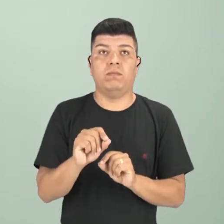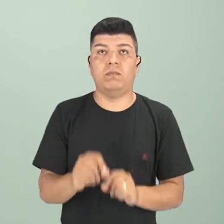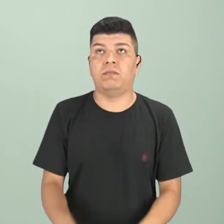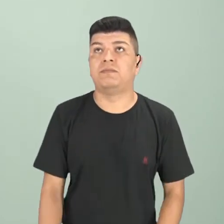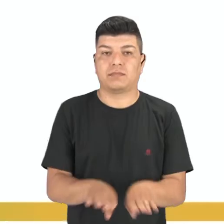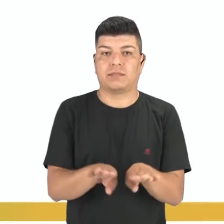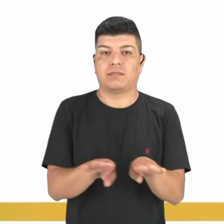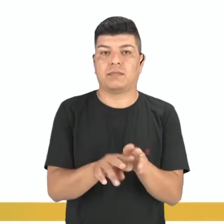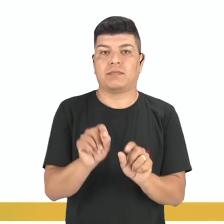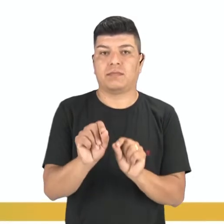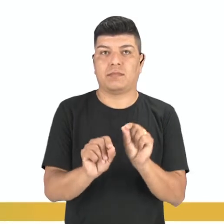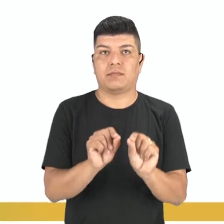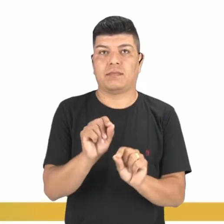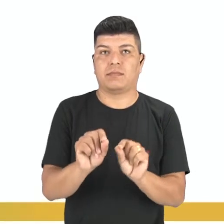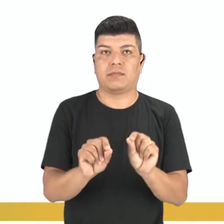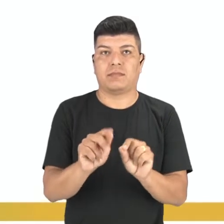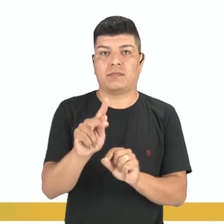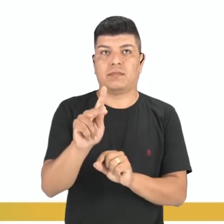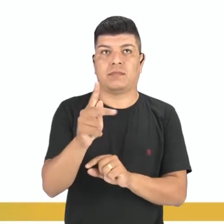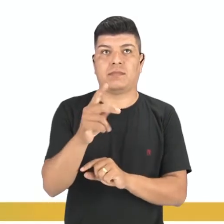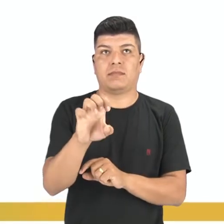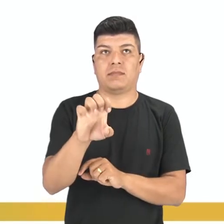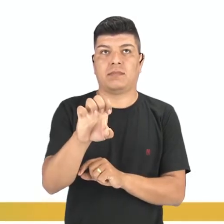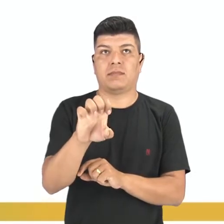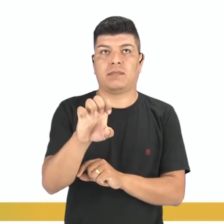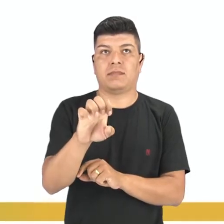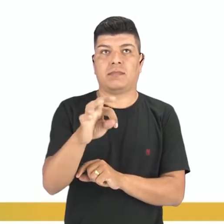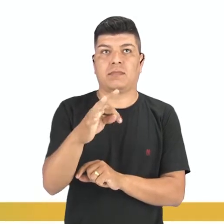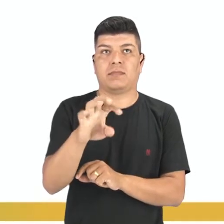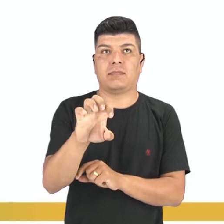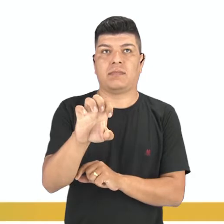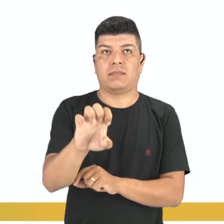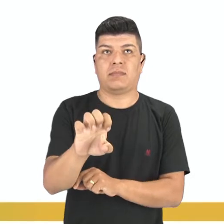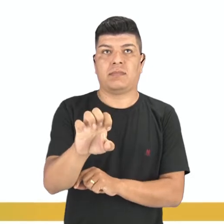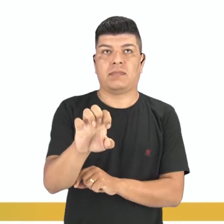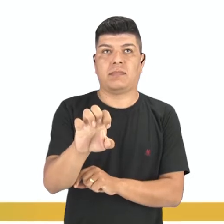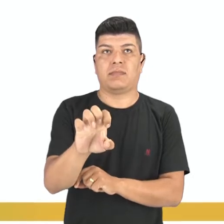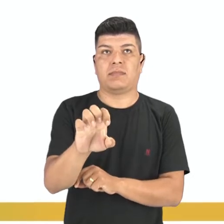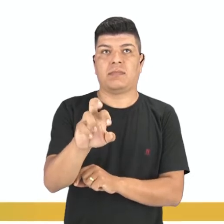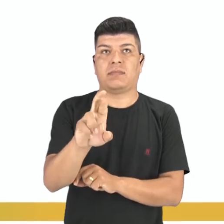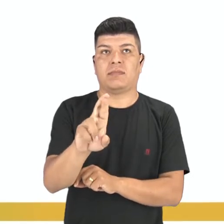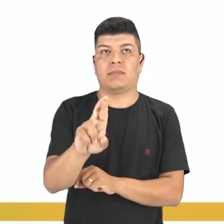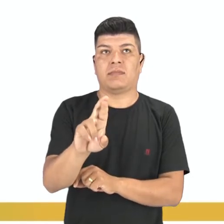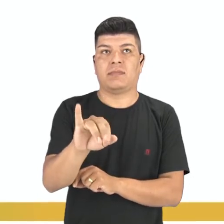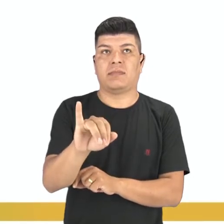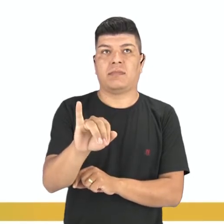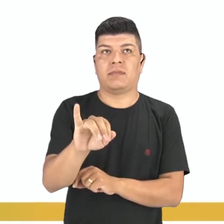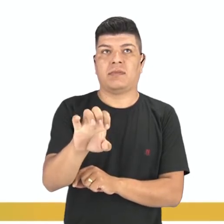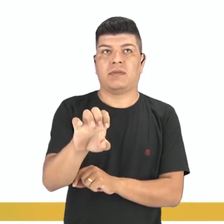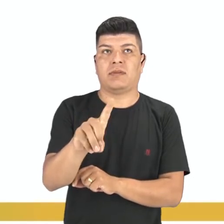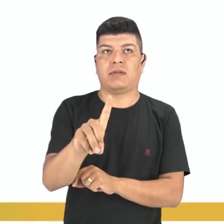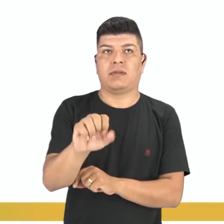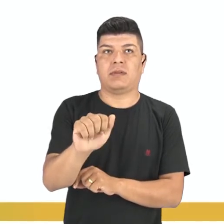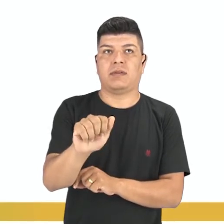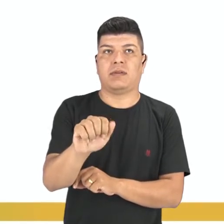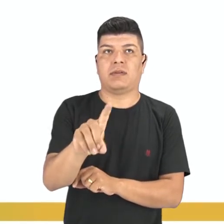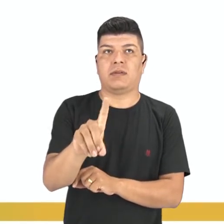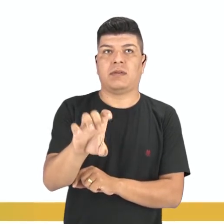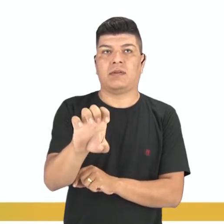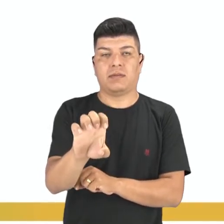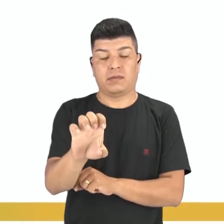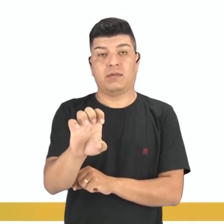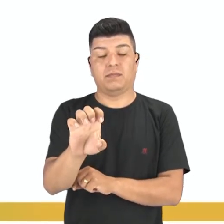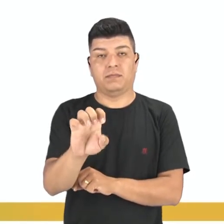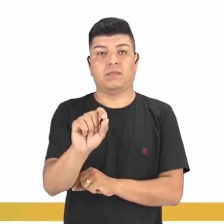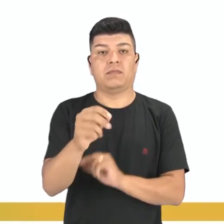garante também uma coisa chamada ciência e PB ariedade e te dê a verdade que que é isso